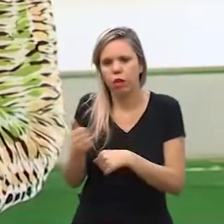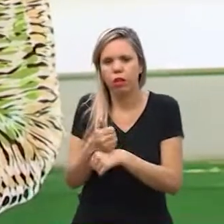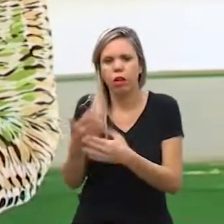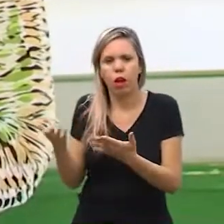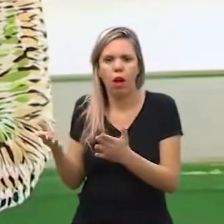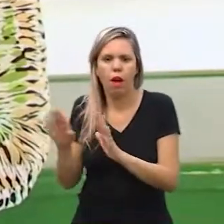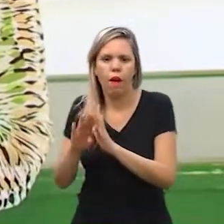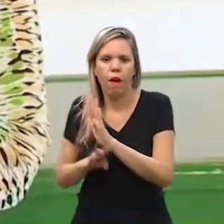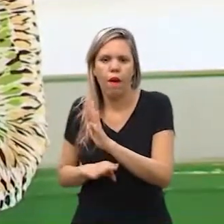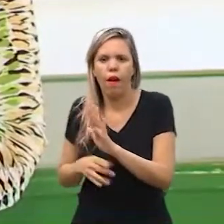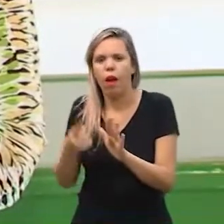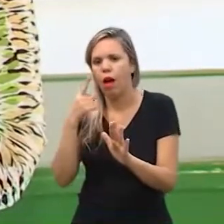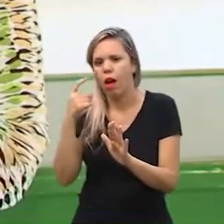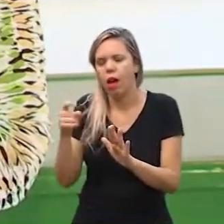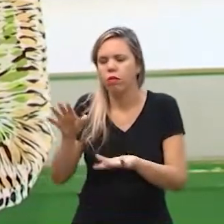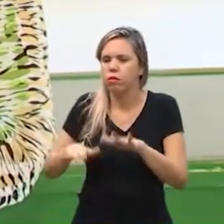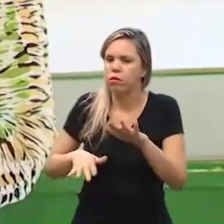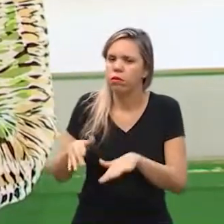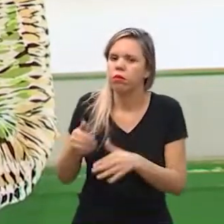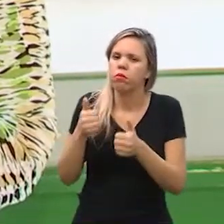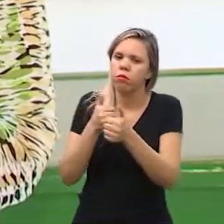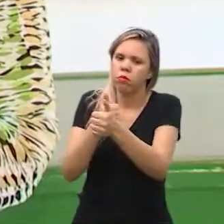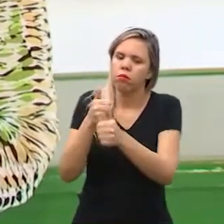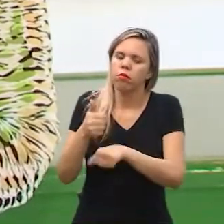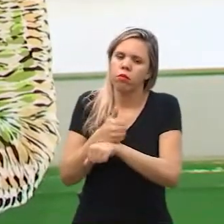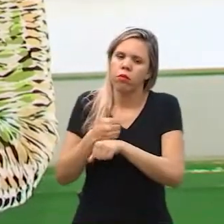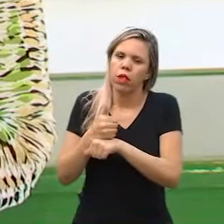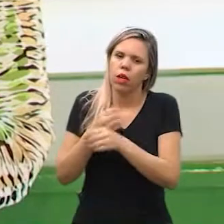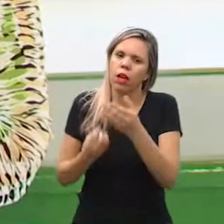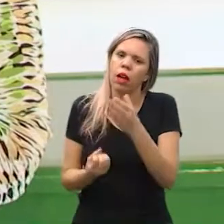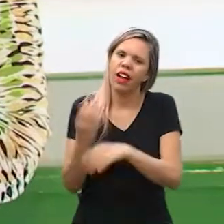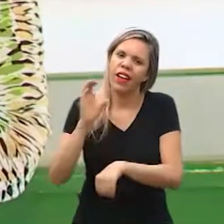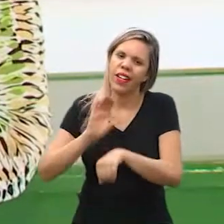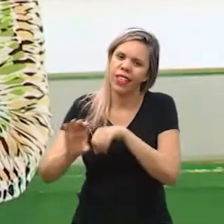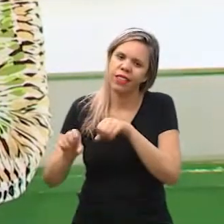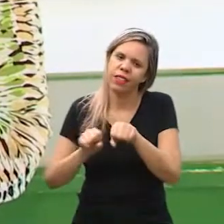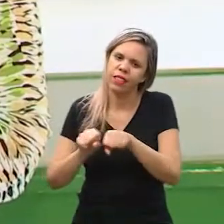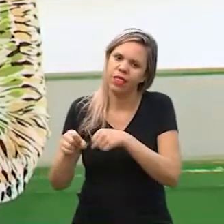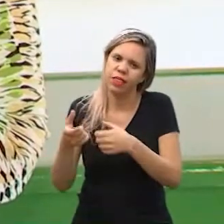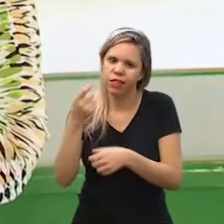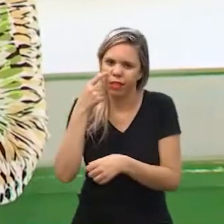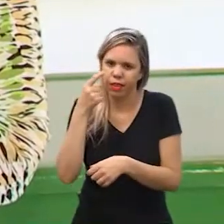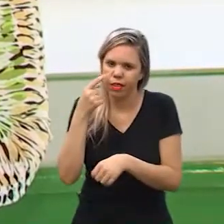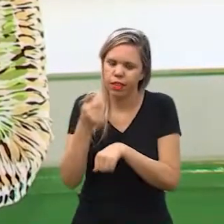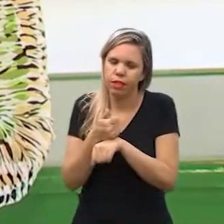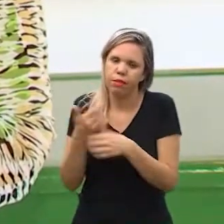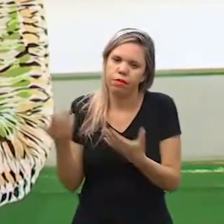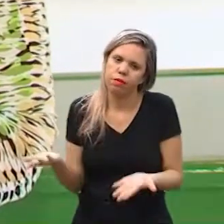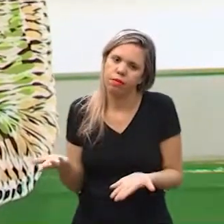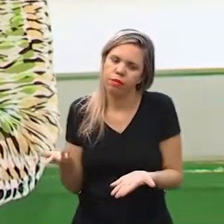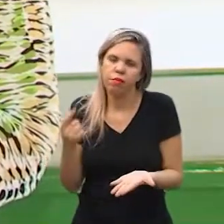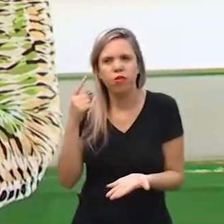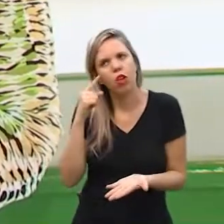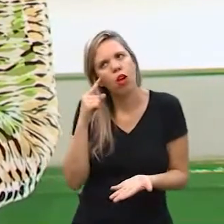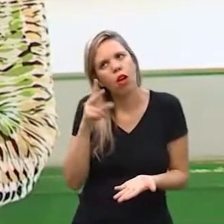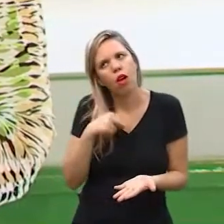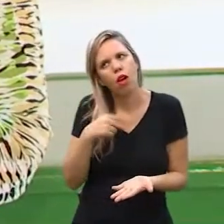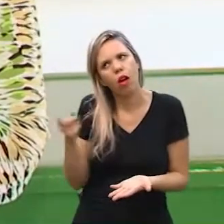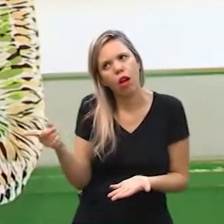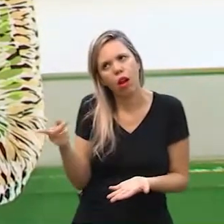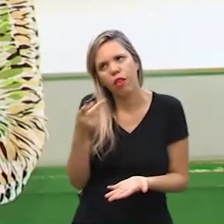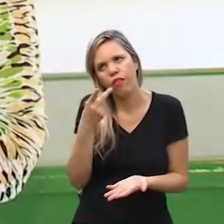quadro e que tem interesse, de repente, de seguir nessa área, está assistindo ao quadro Se Liga na Profissão, falando, puxa vida, olha a